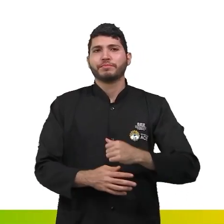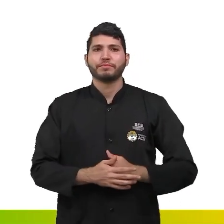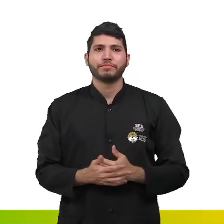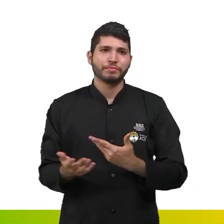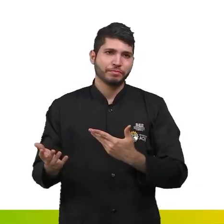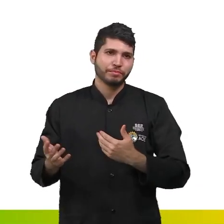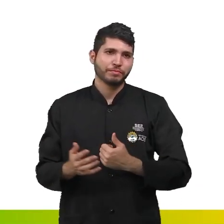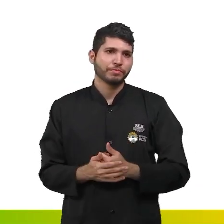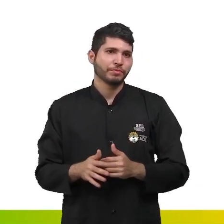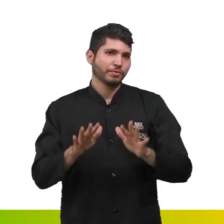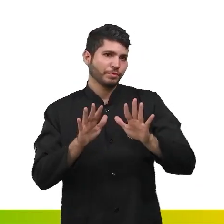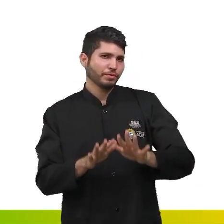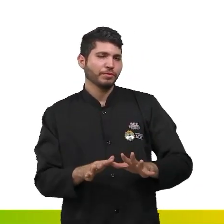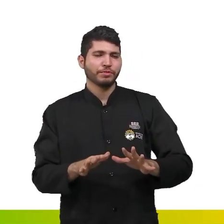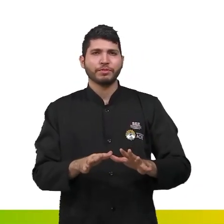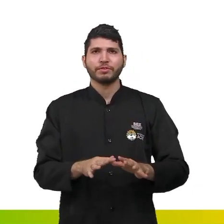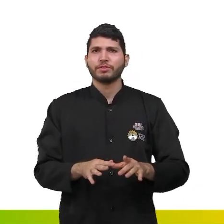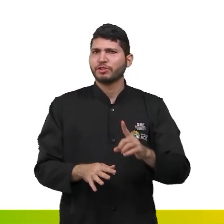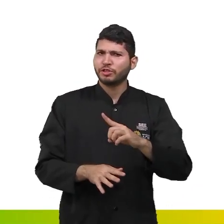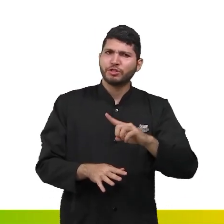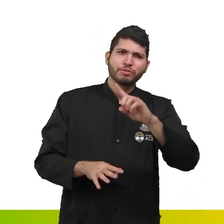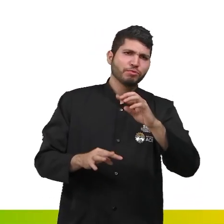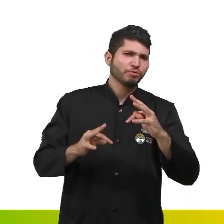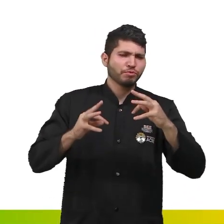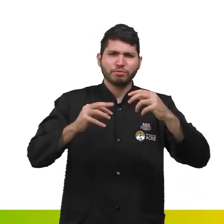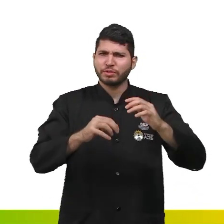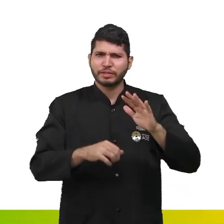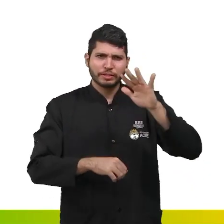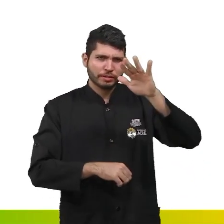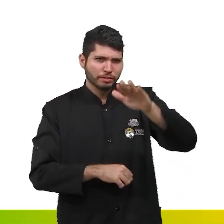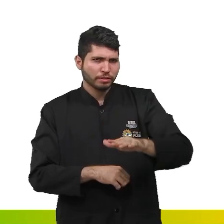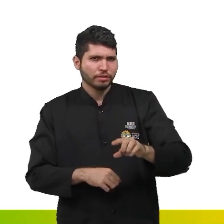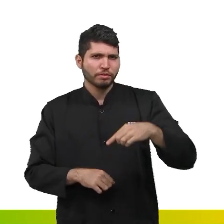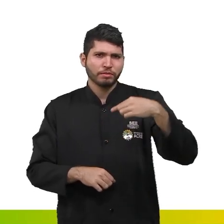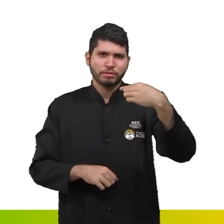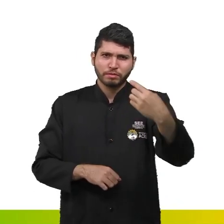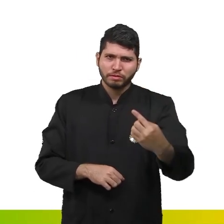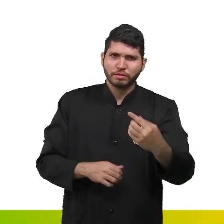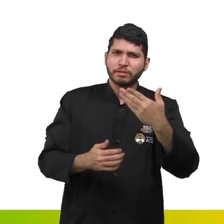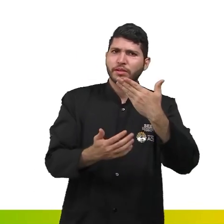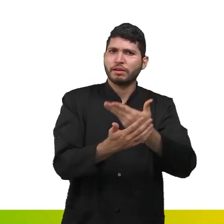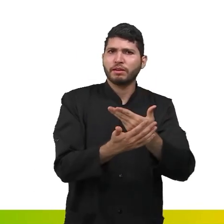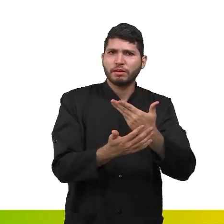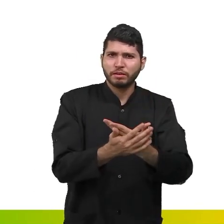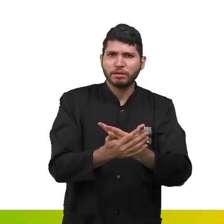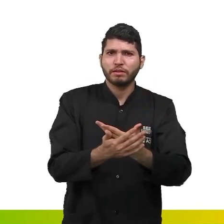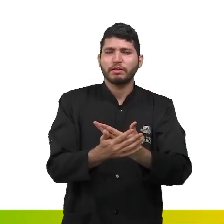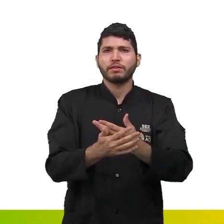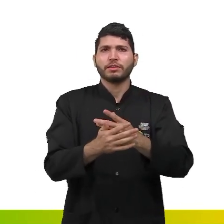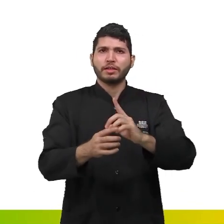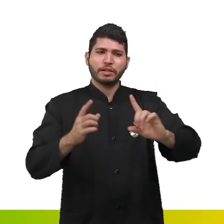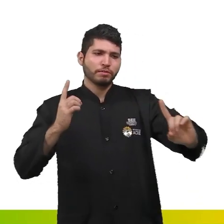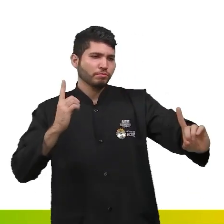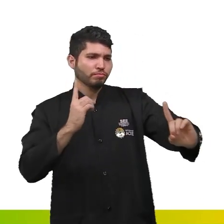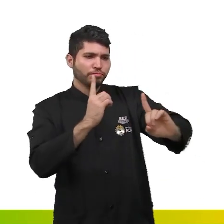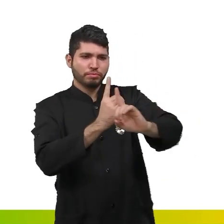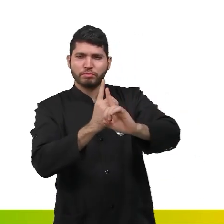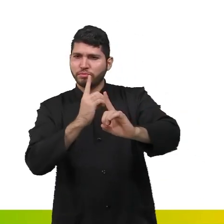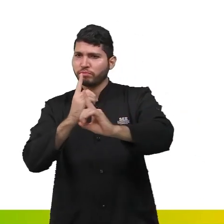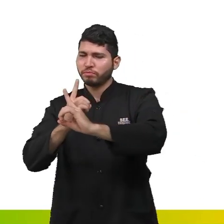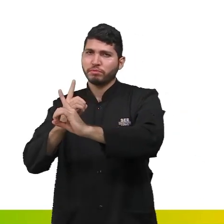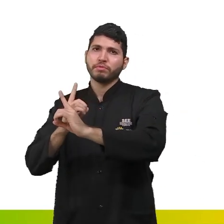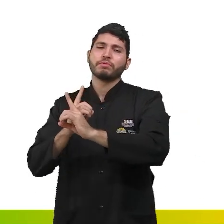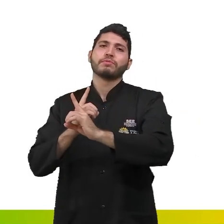todas as tardes depois de classe e se reiam separar. Ou seja, elas se encontravam todas as